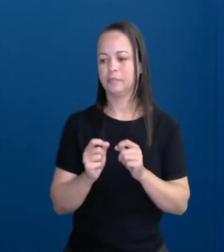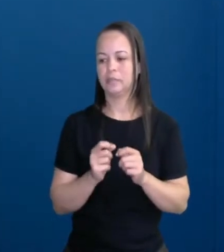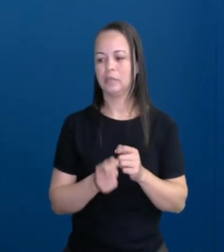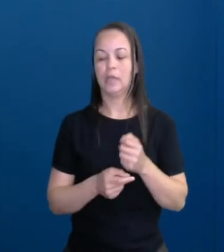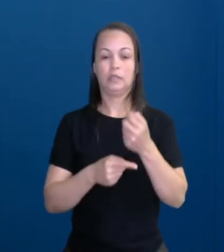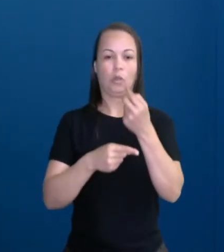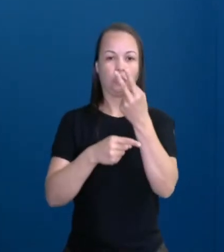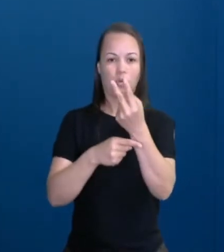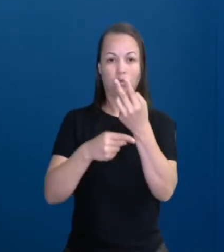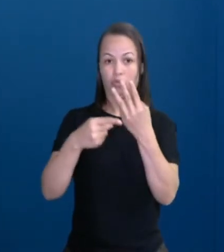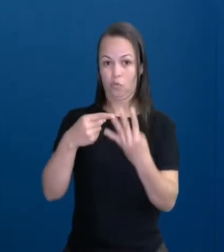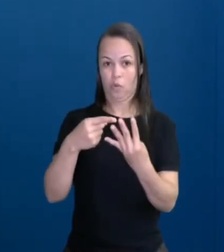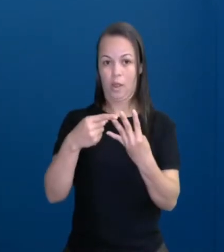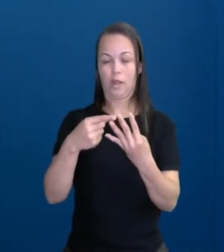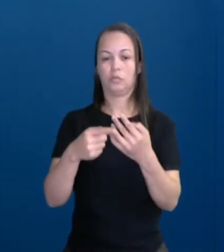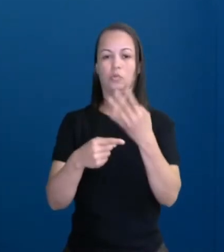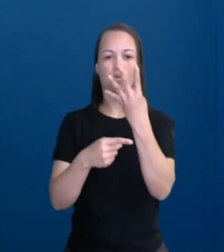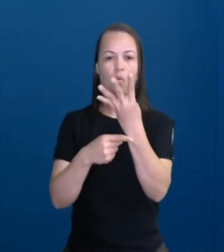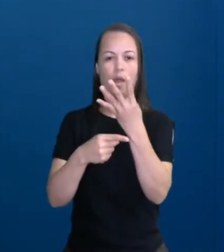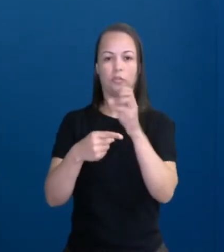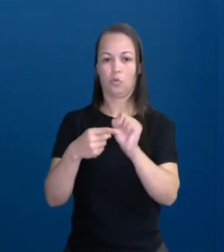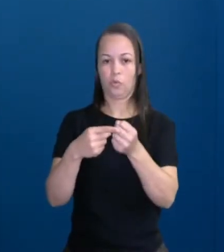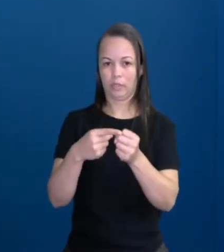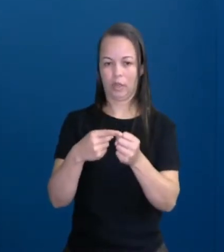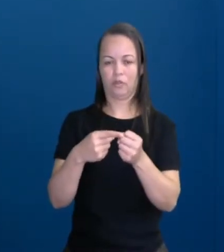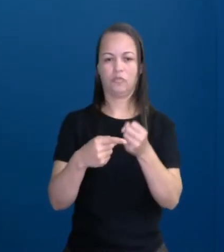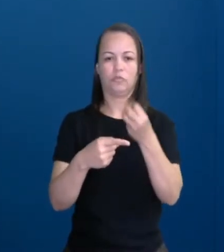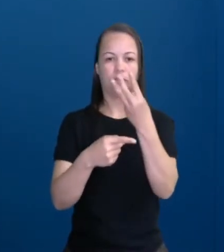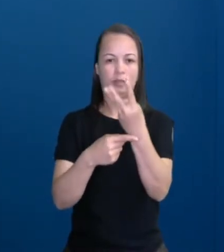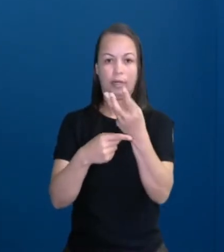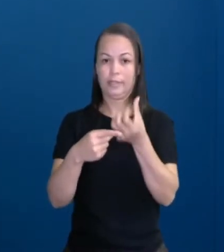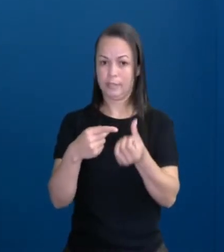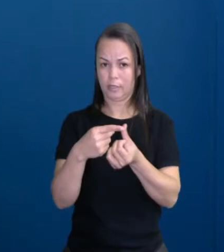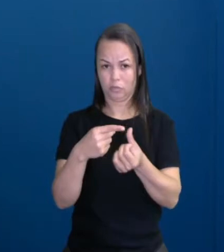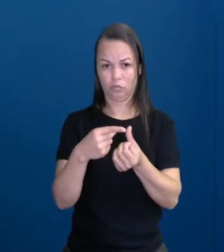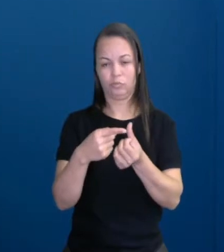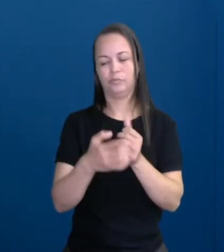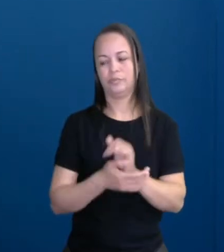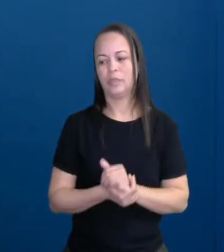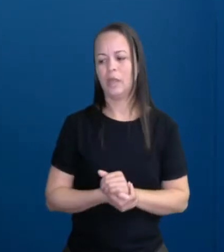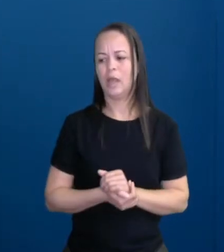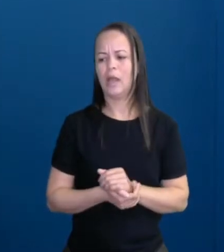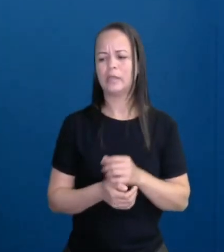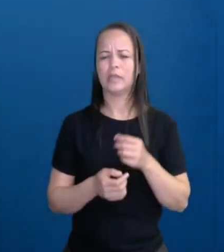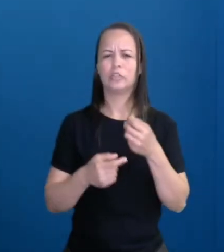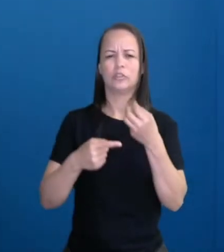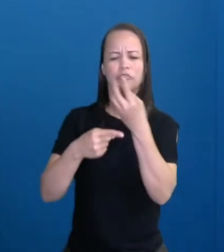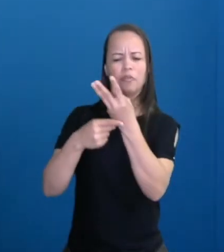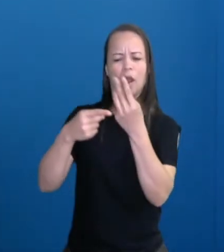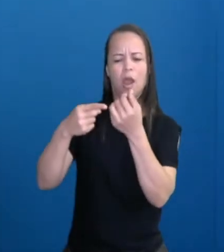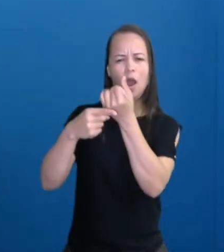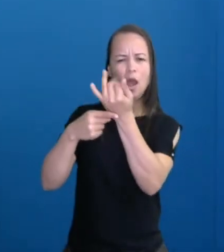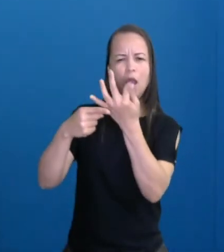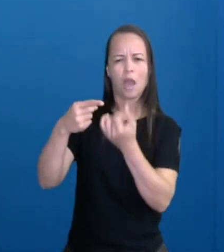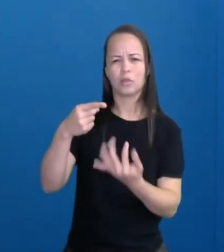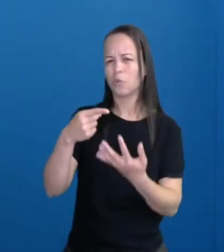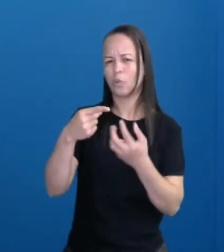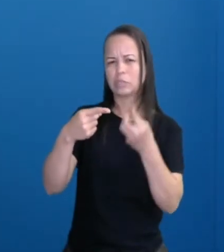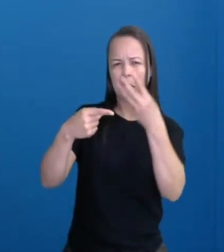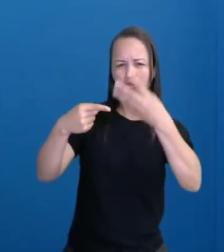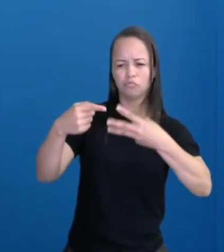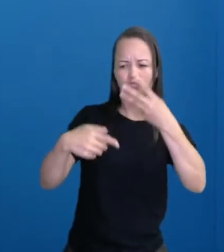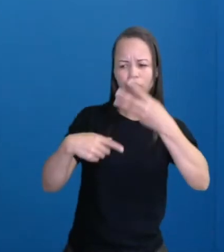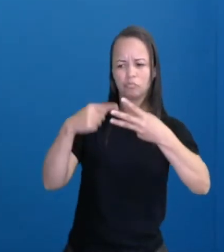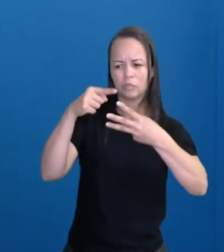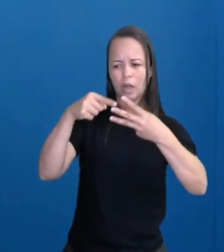2 quartos, 4 oitavos e 3 sextos. Essas 3 frações aqui, apesar de